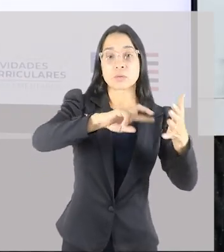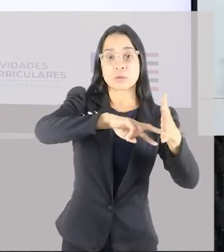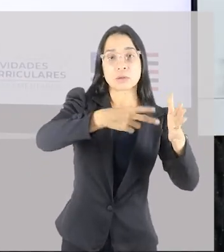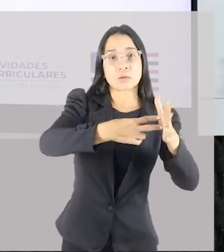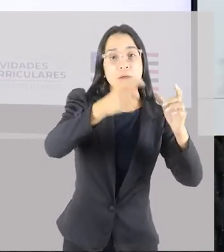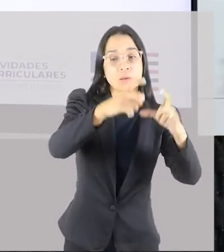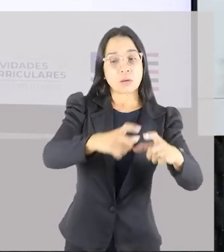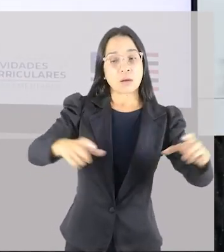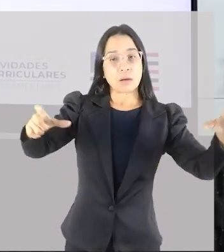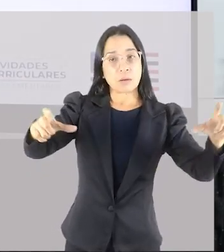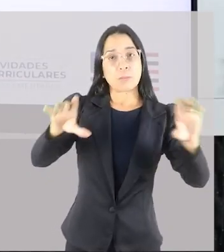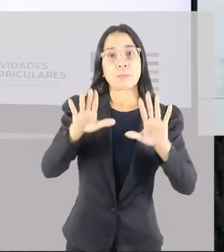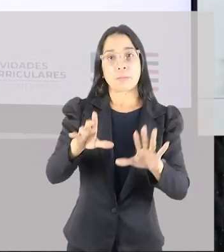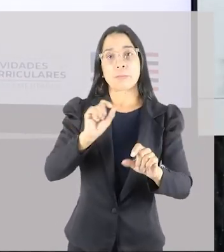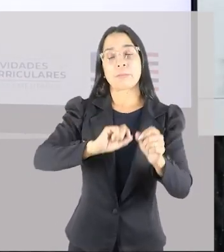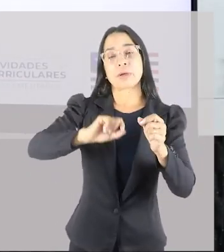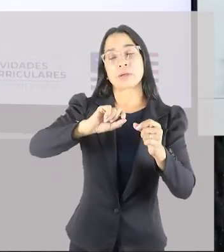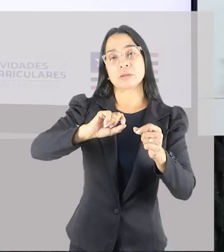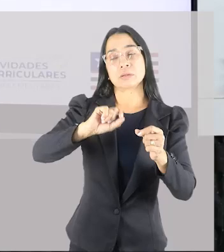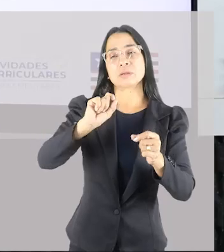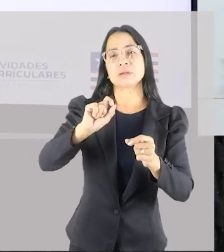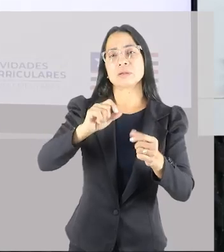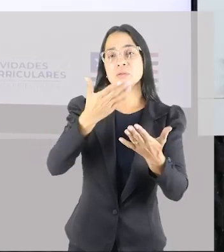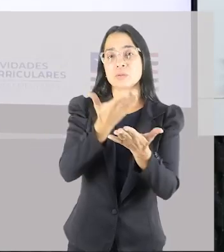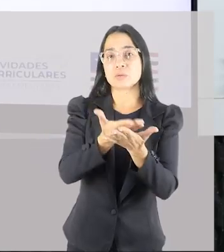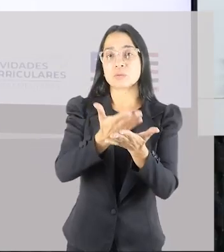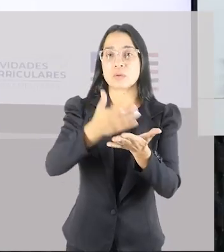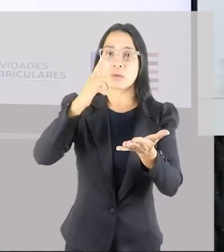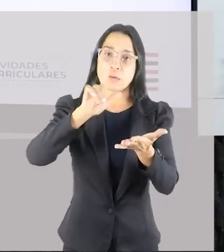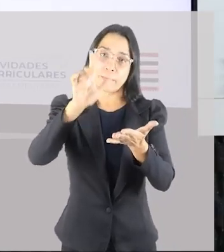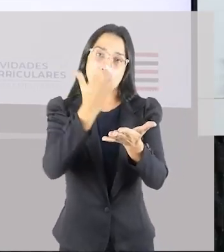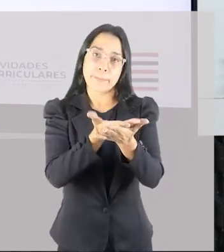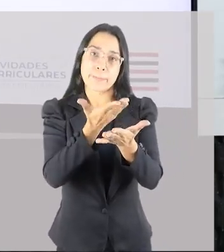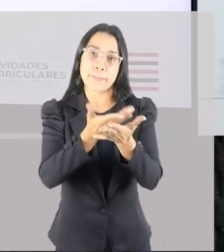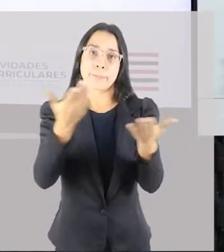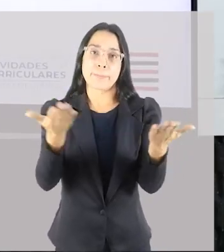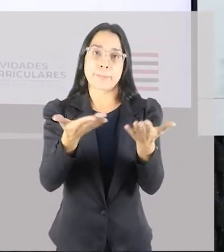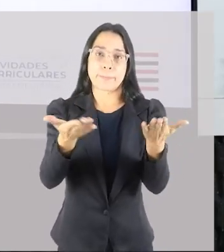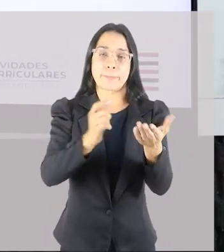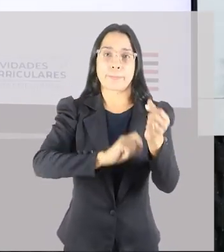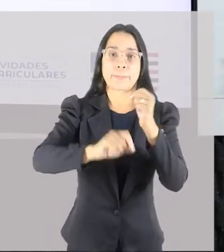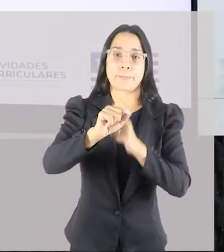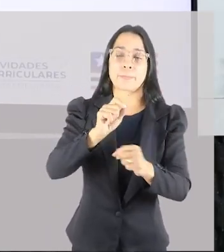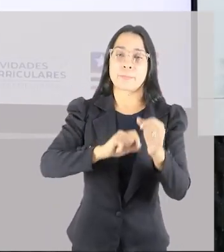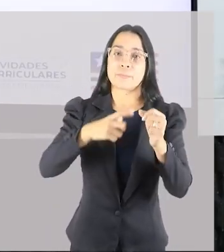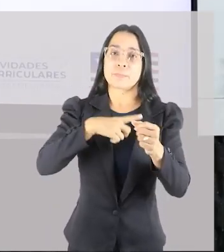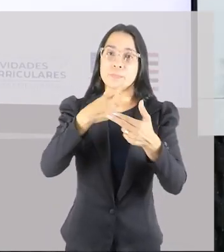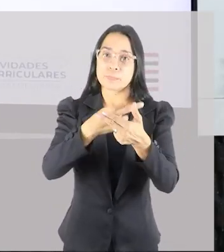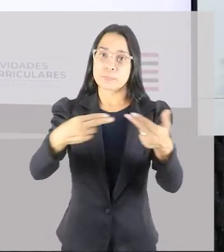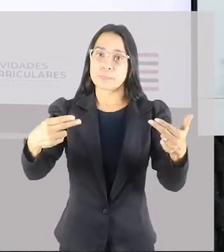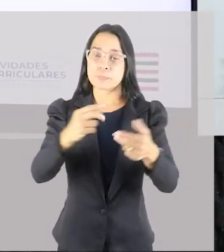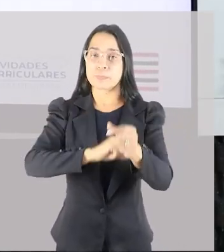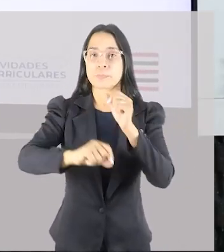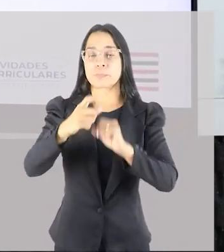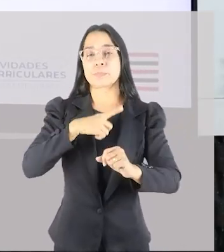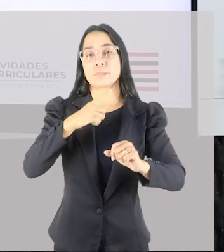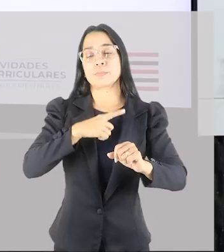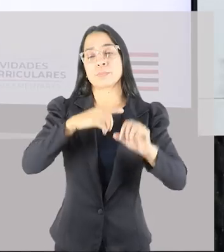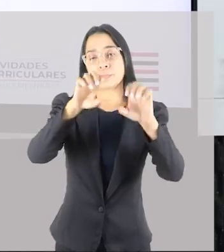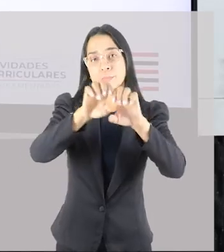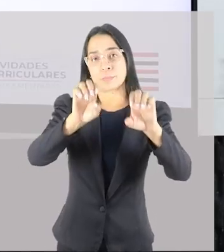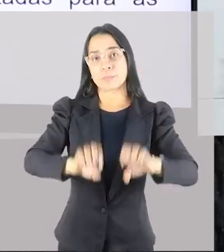mas isto aí a gente pode tratar em outras aulas nós vamos aqui fazer um passeio por alguns elementos que trazem mais essa estrutura de